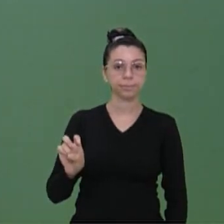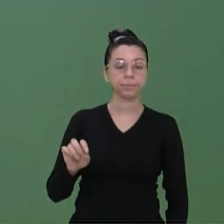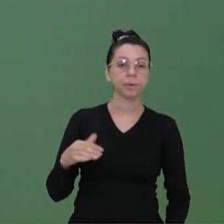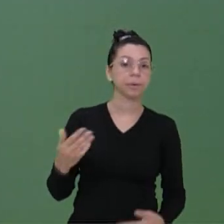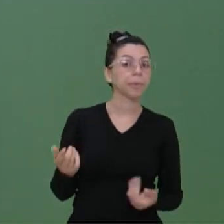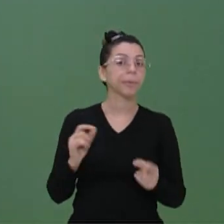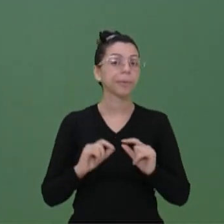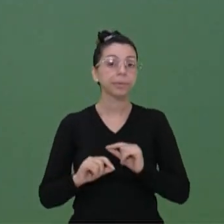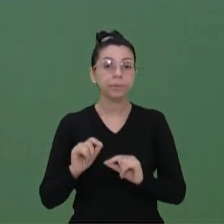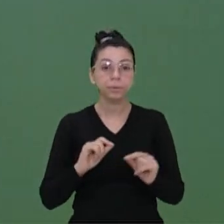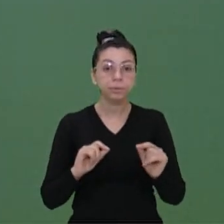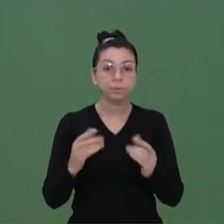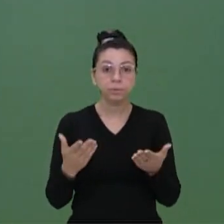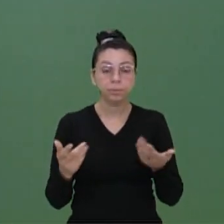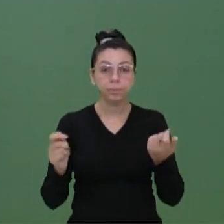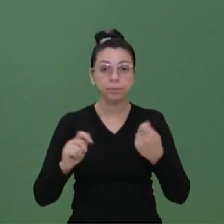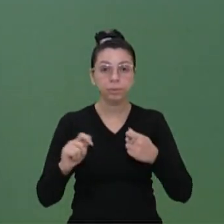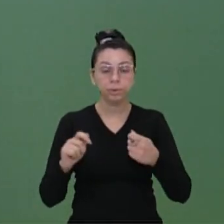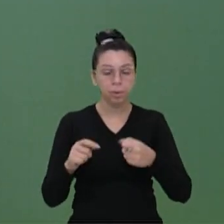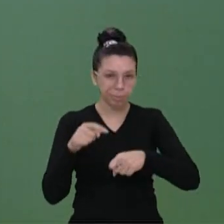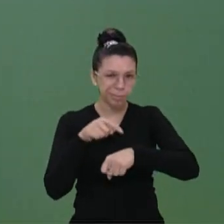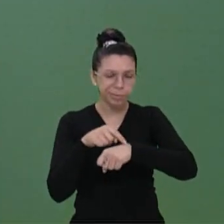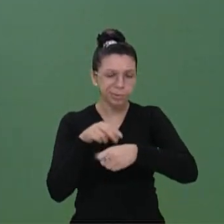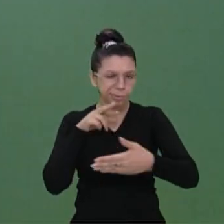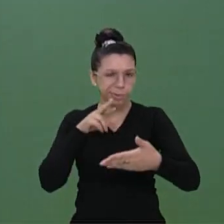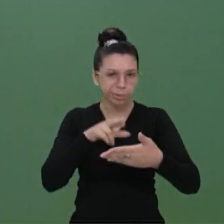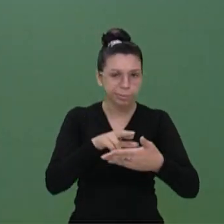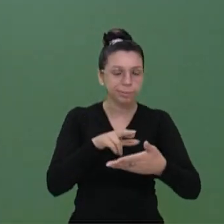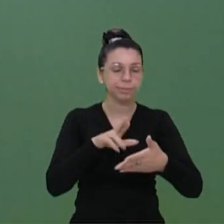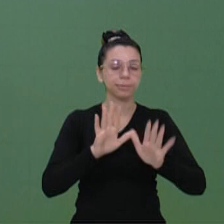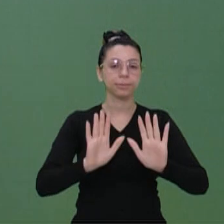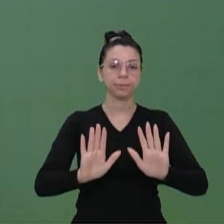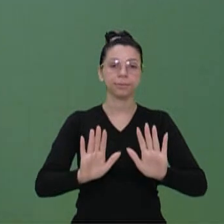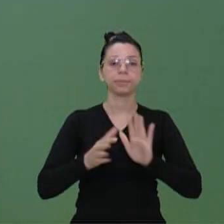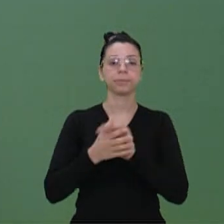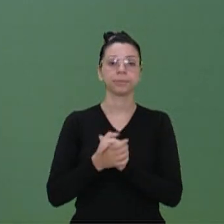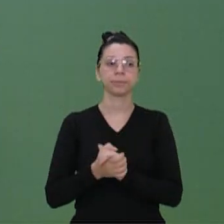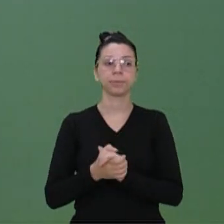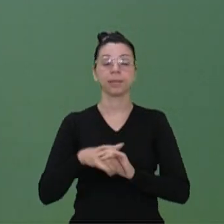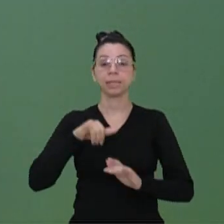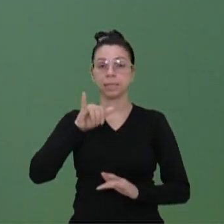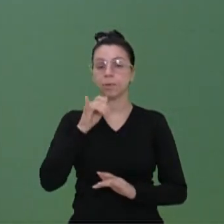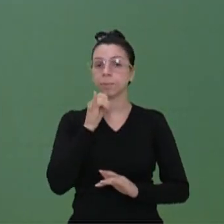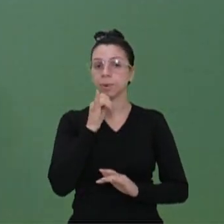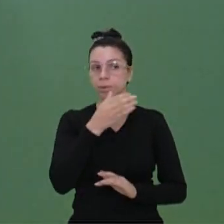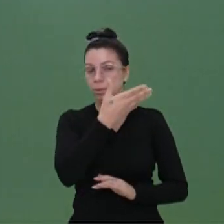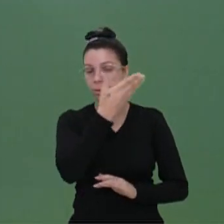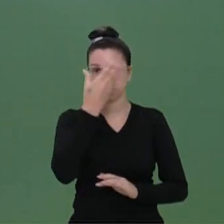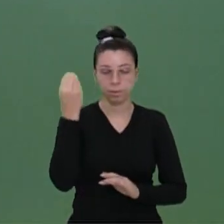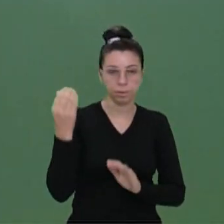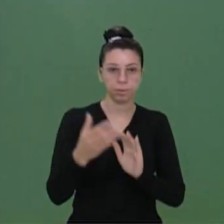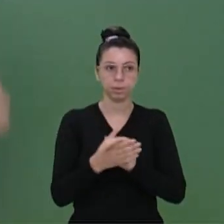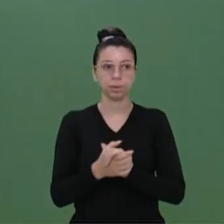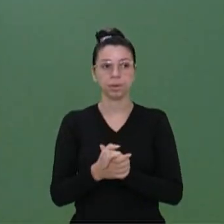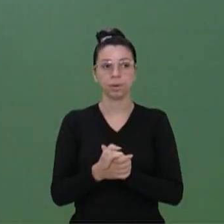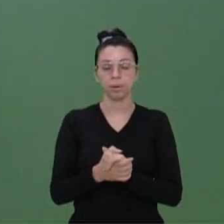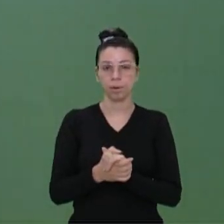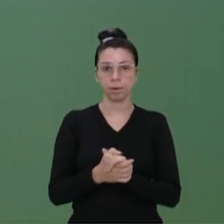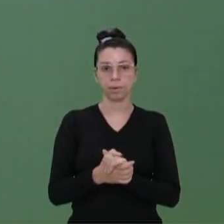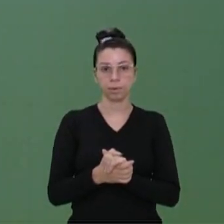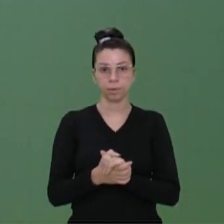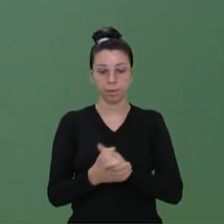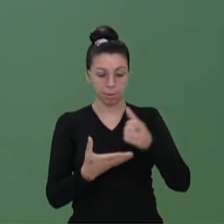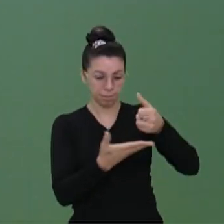o que você vai fazer? Você vai ter mais uns minutinhos para resolver ainda. Você provavelmente esqueceu os logaritmos de